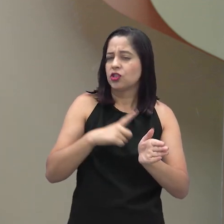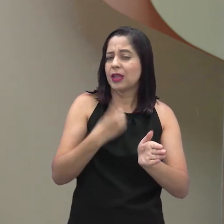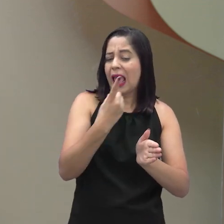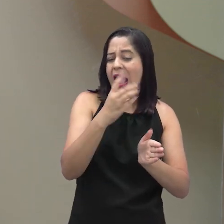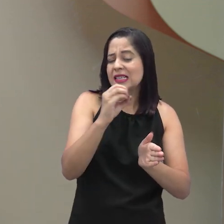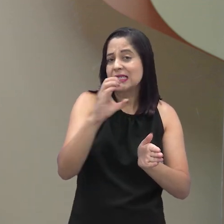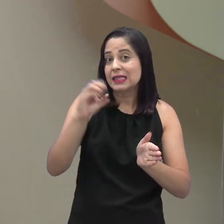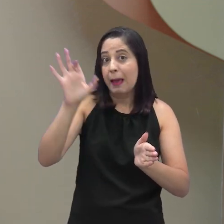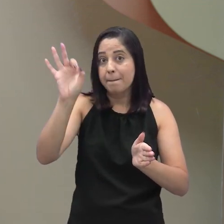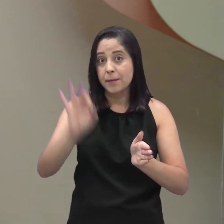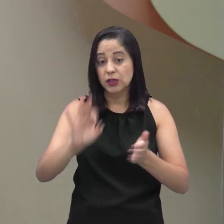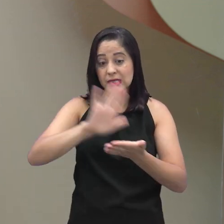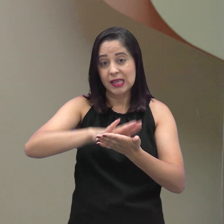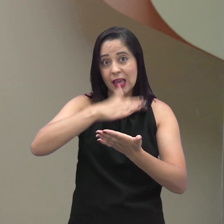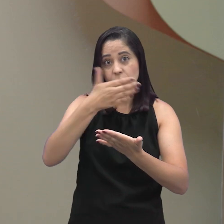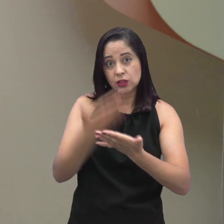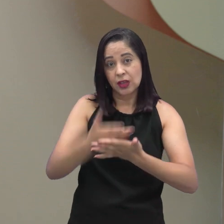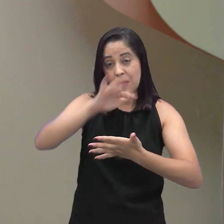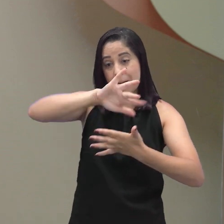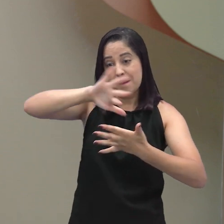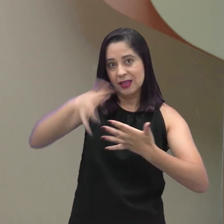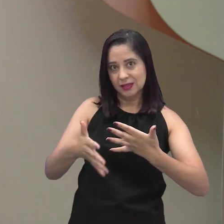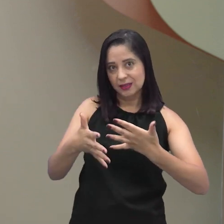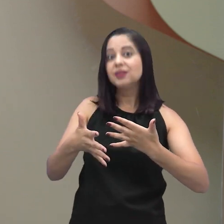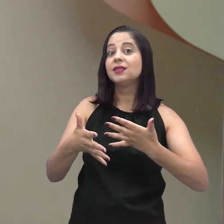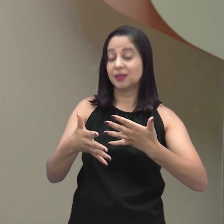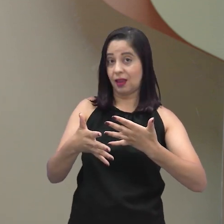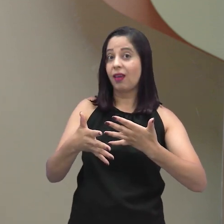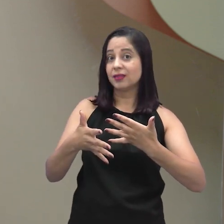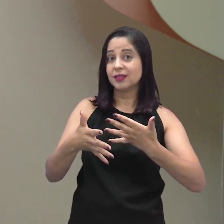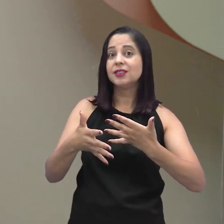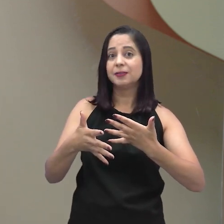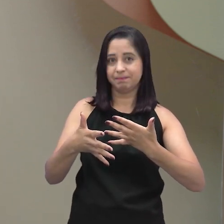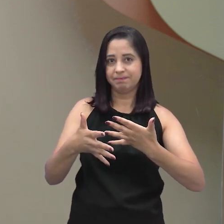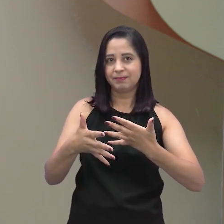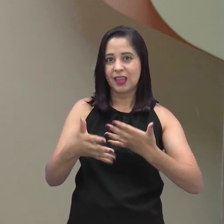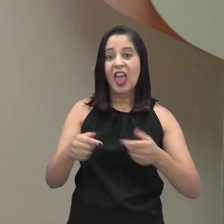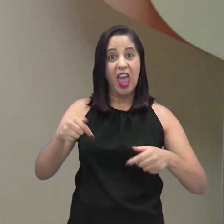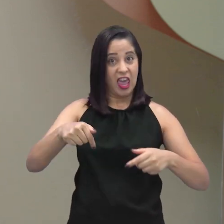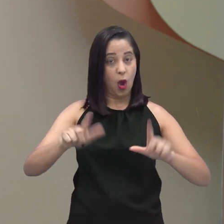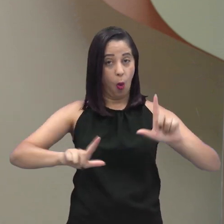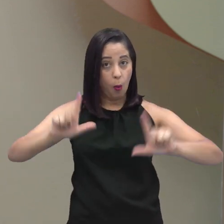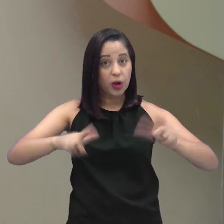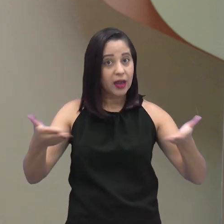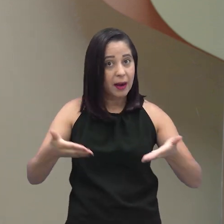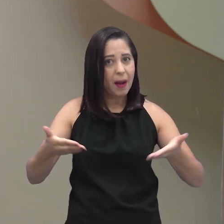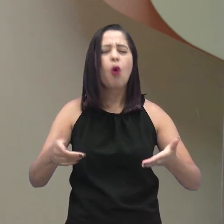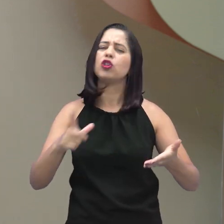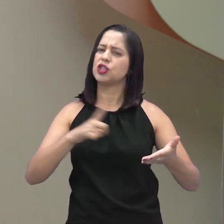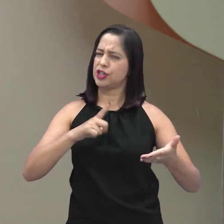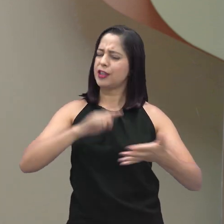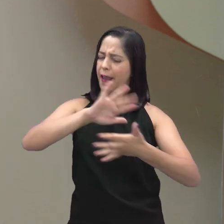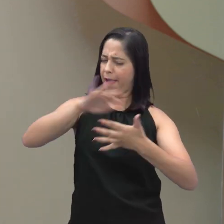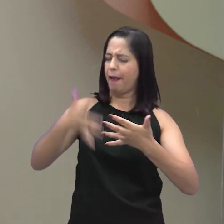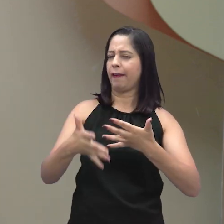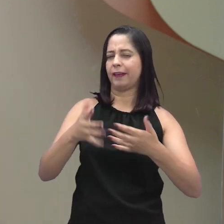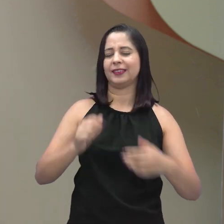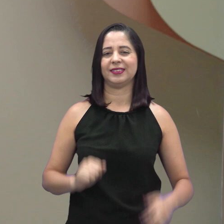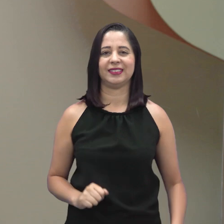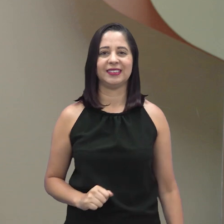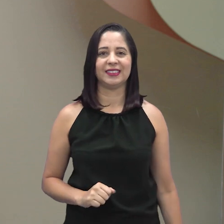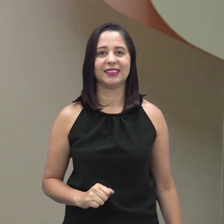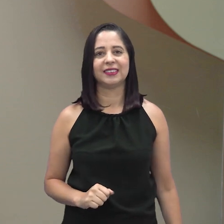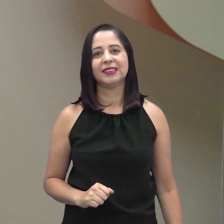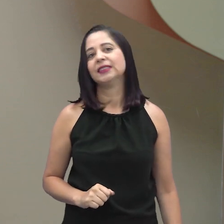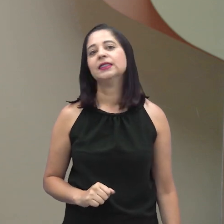a tradução em Libras é em 100% da nossa programação e aqui no De Bem hoje não vai ser diferente. Vamos